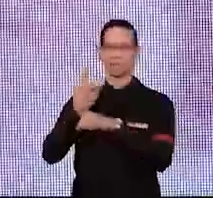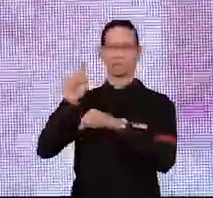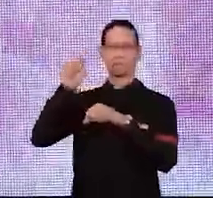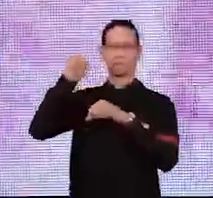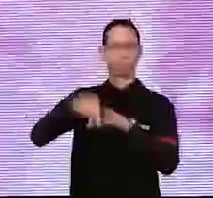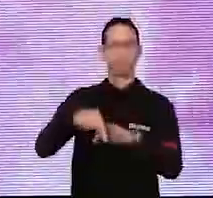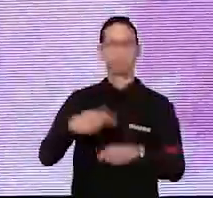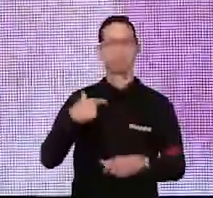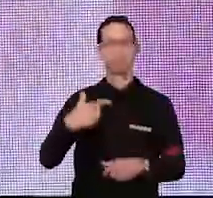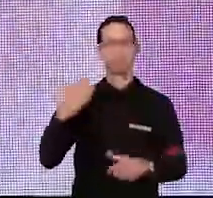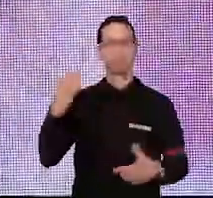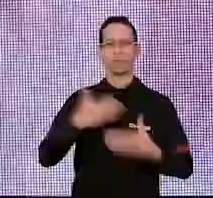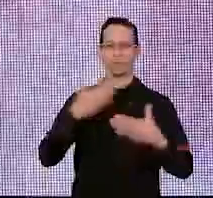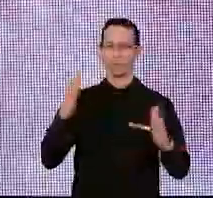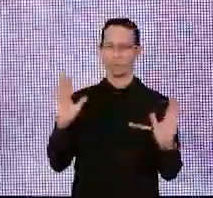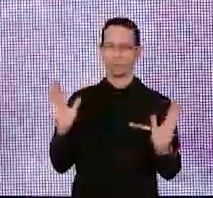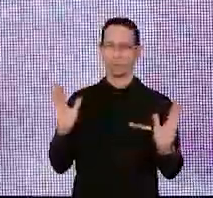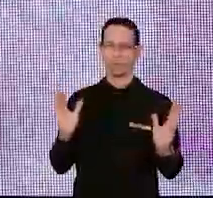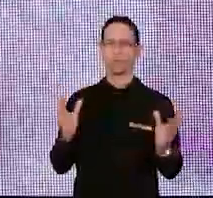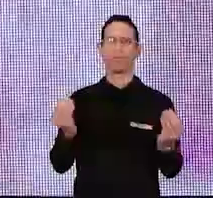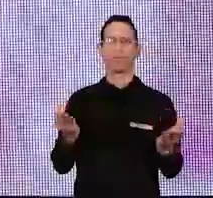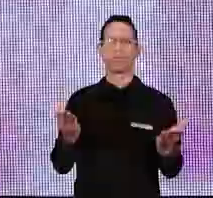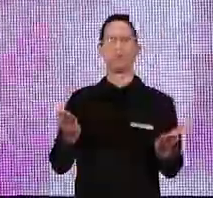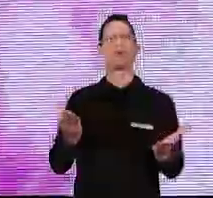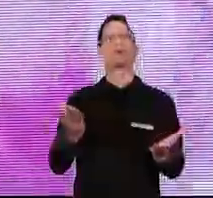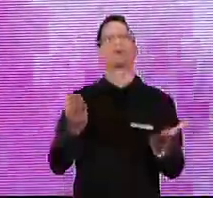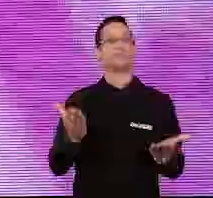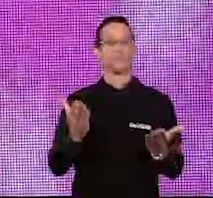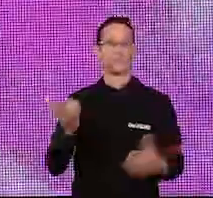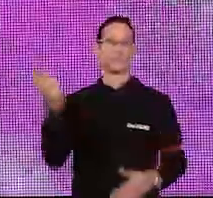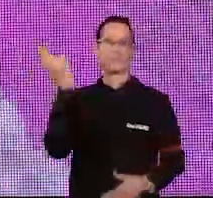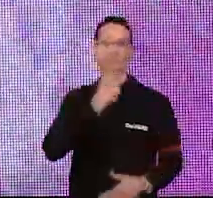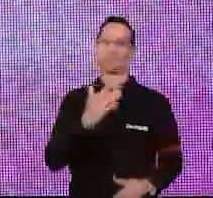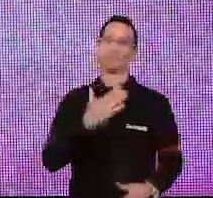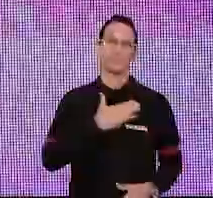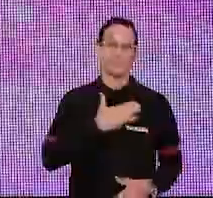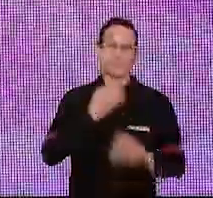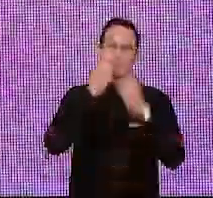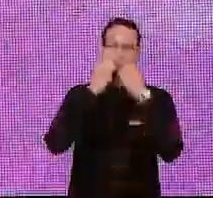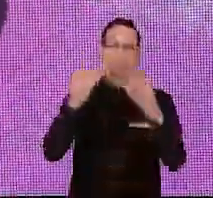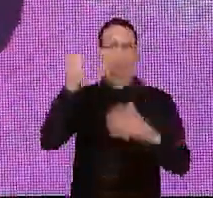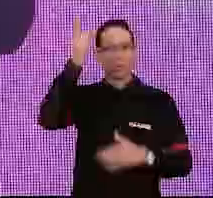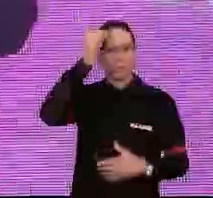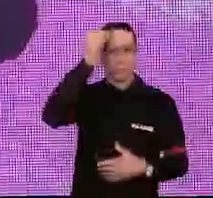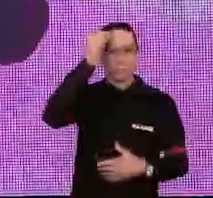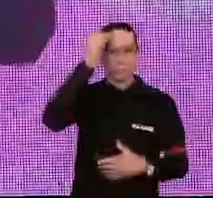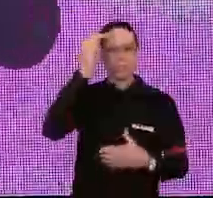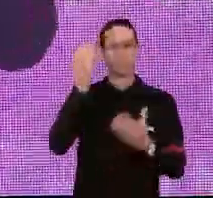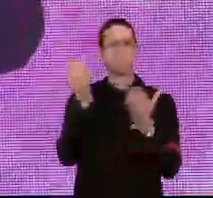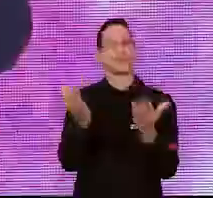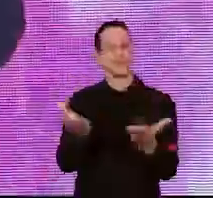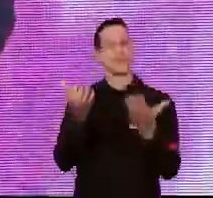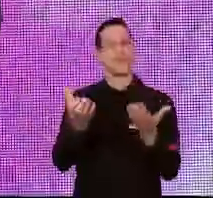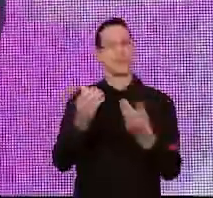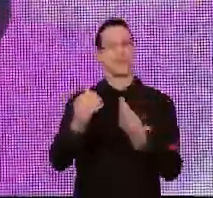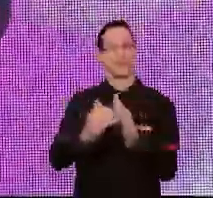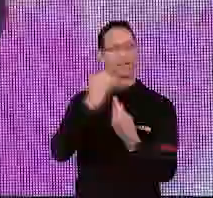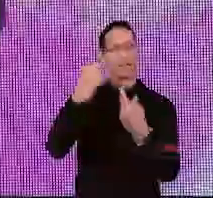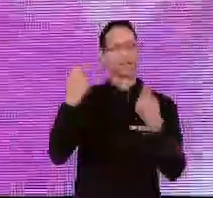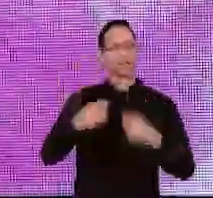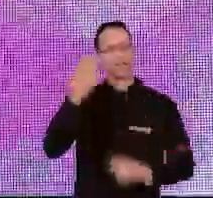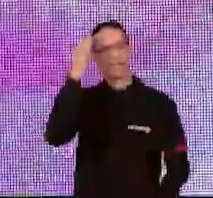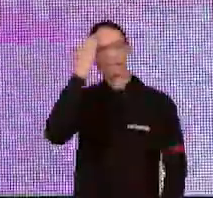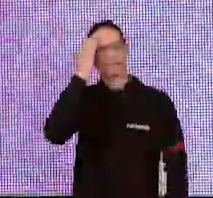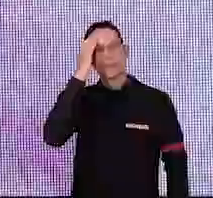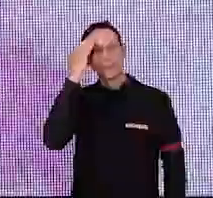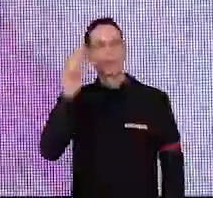na mesa, eu dei um pulo para trás, e ele falou, pô, finalmente alguém vai fazer um exame. Então assim, o proprietário ele quer ser orientado, ele precisa entender